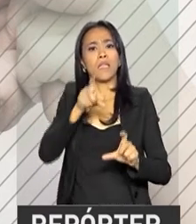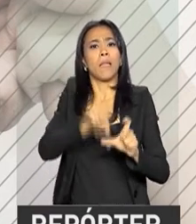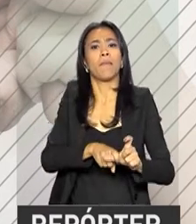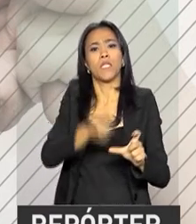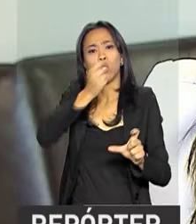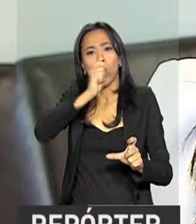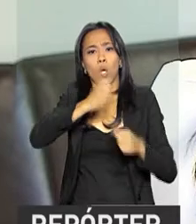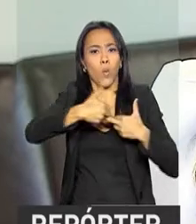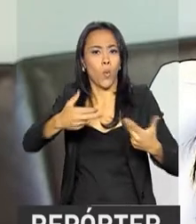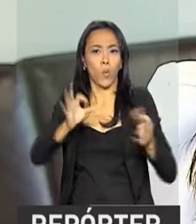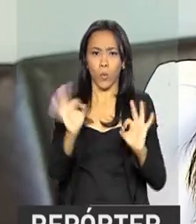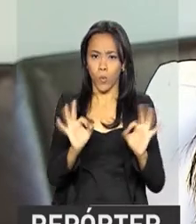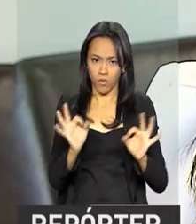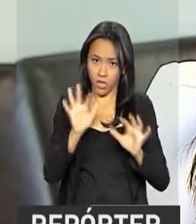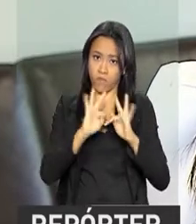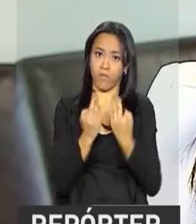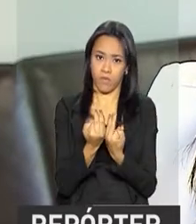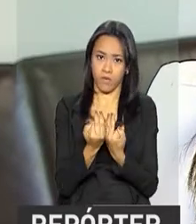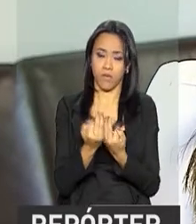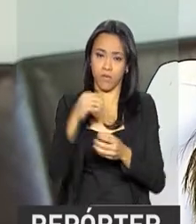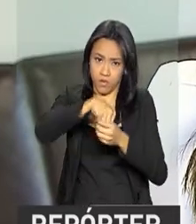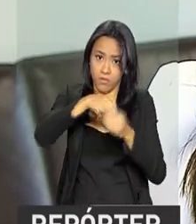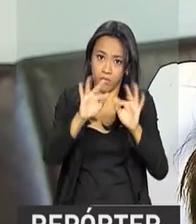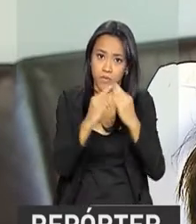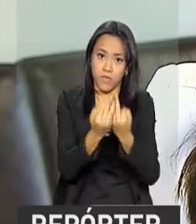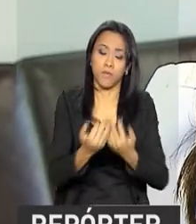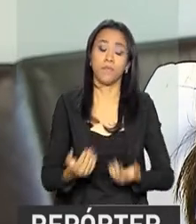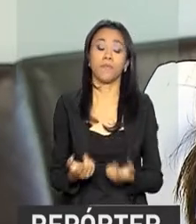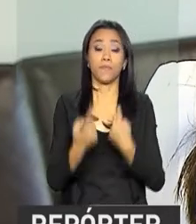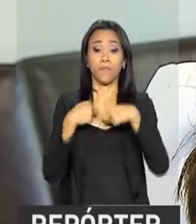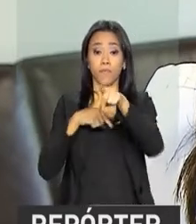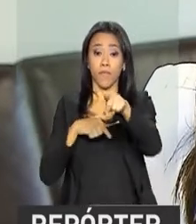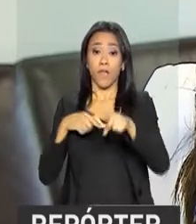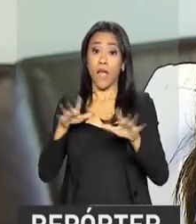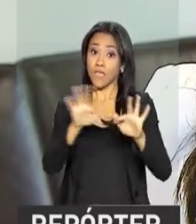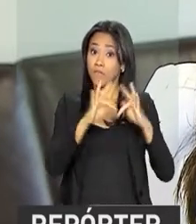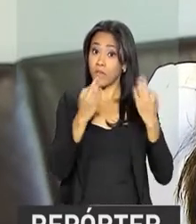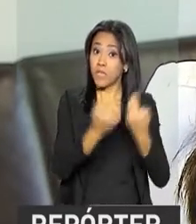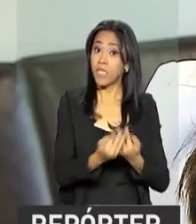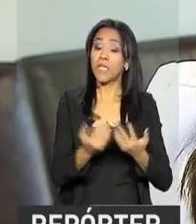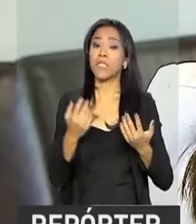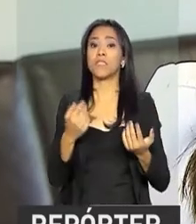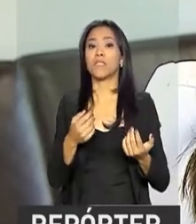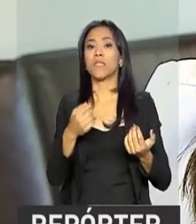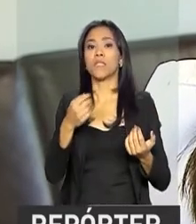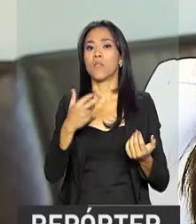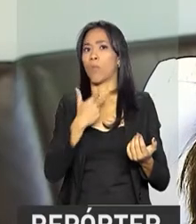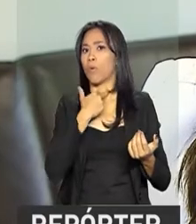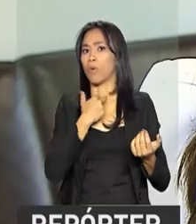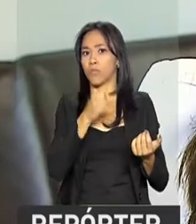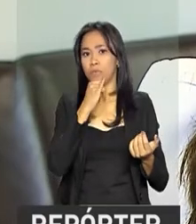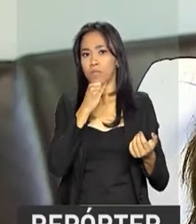de drogas. As famílias acolhedoras, elas não podem estar no cadastro de adoção.